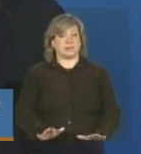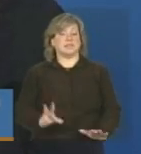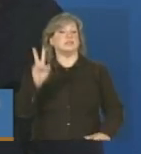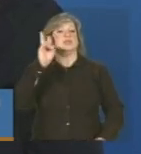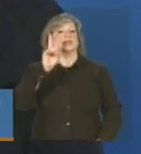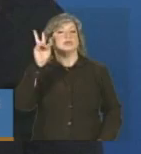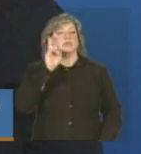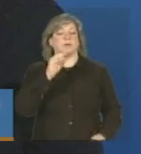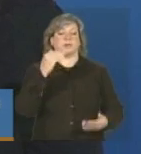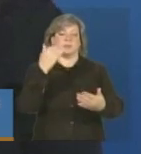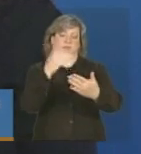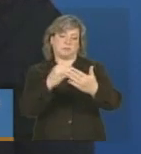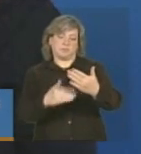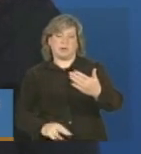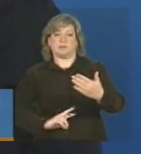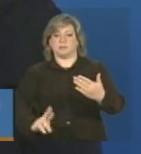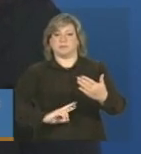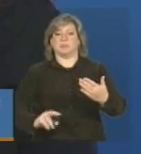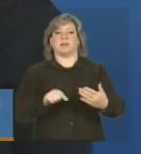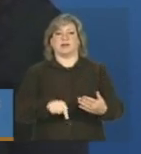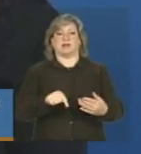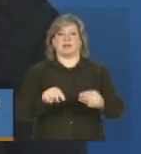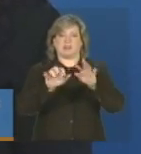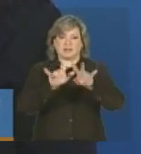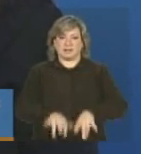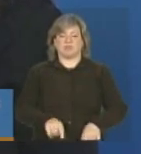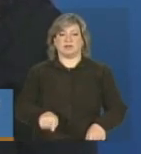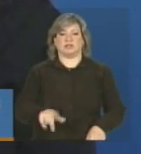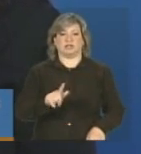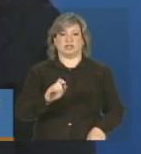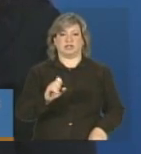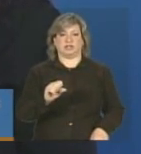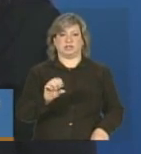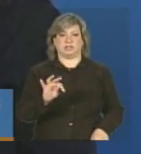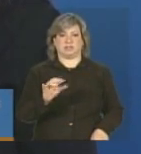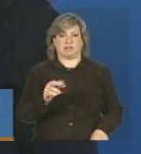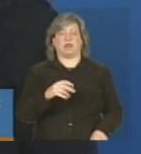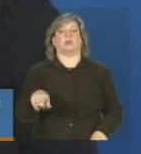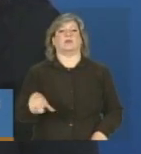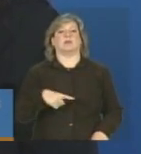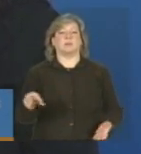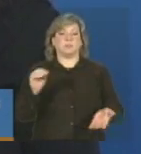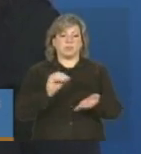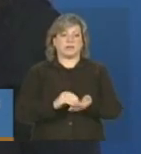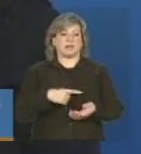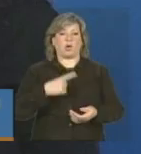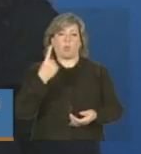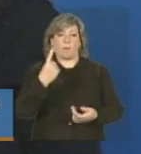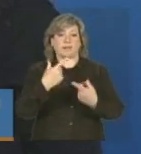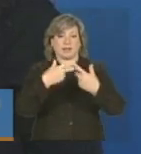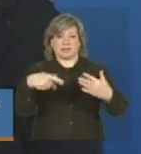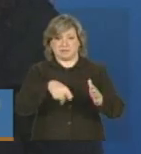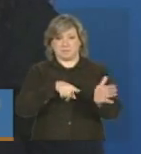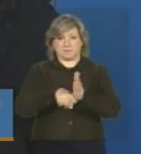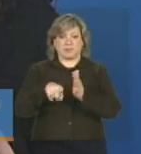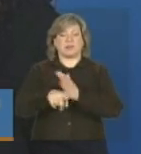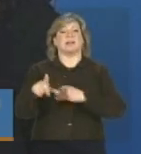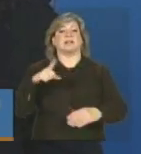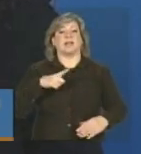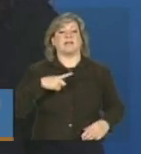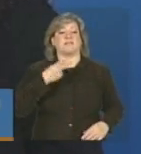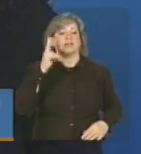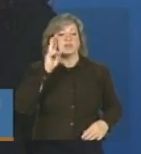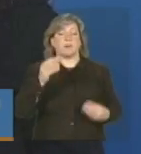questionário da gestão municipal, a gente tem lá um quadro, uma das questões, perguntando